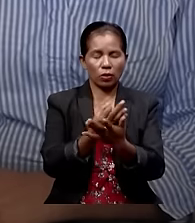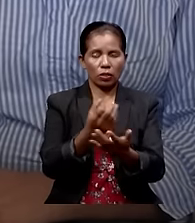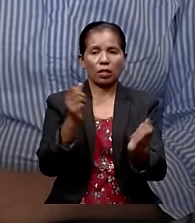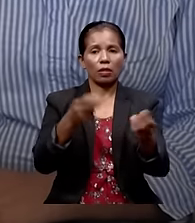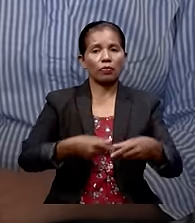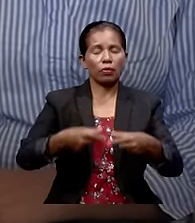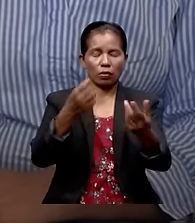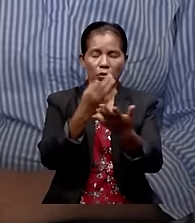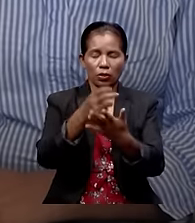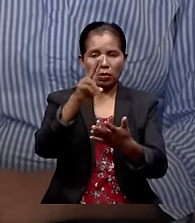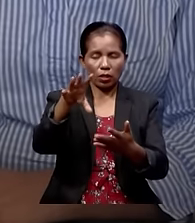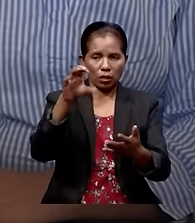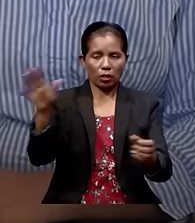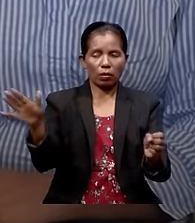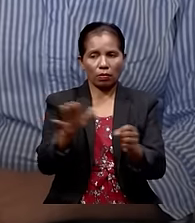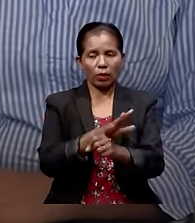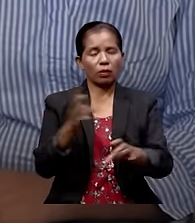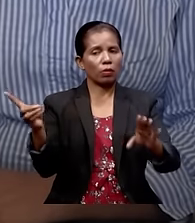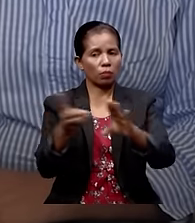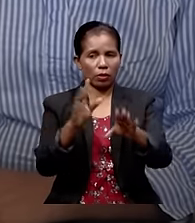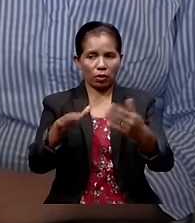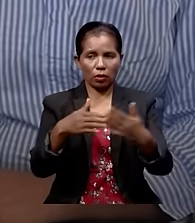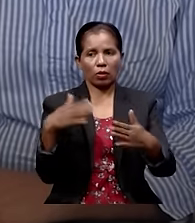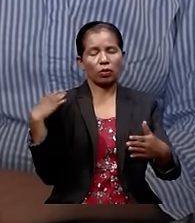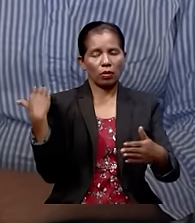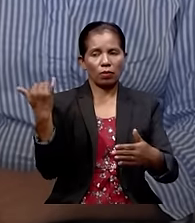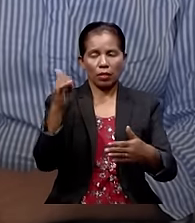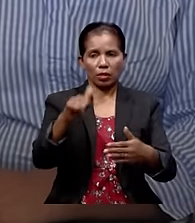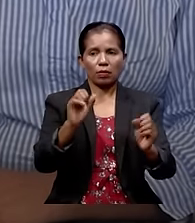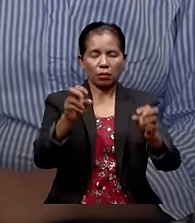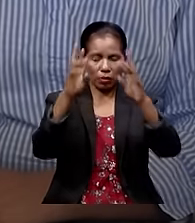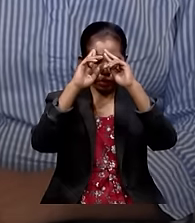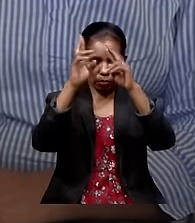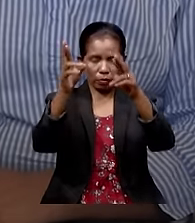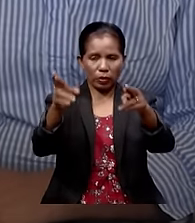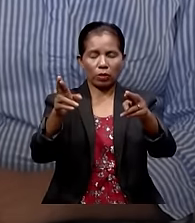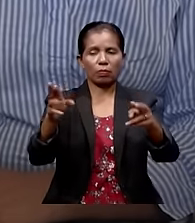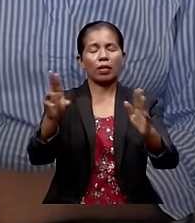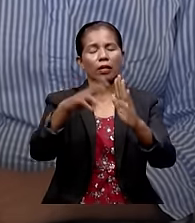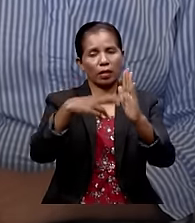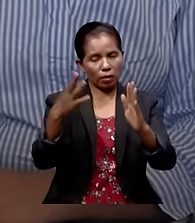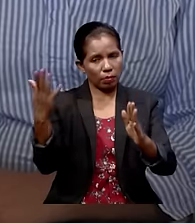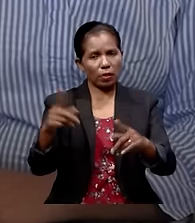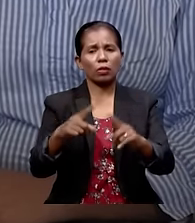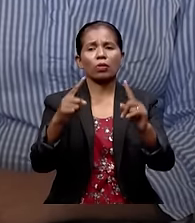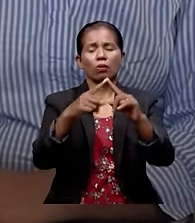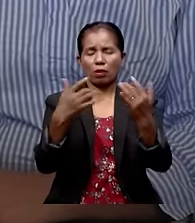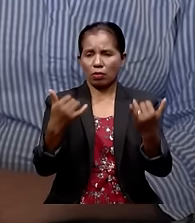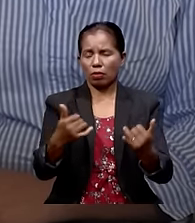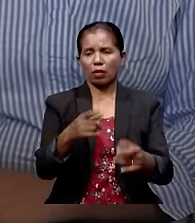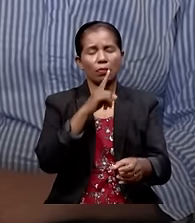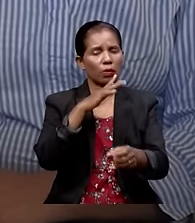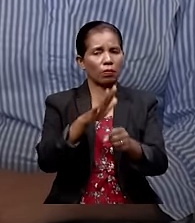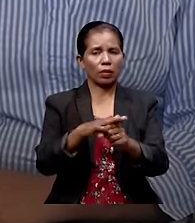atus rua, ho di completa documento sira, nune joven sira consegue obedece ba kriteriu refere. Mai be realidade to hin loron promesa hirak